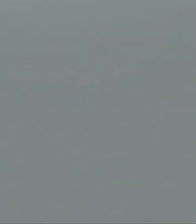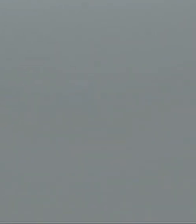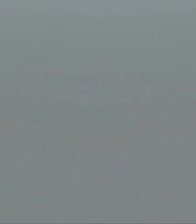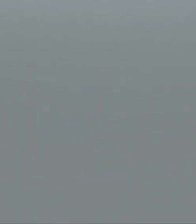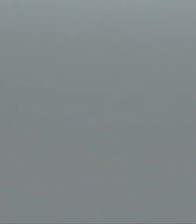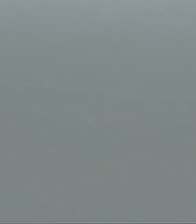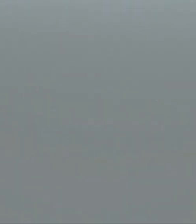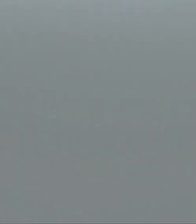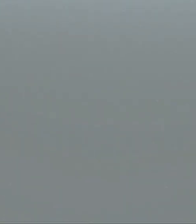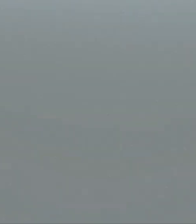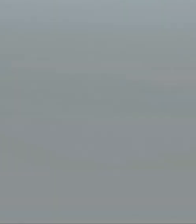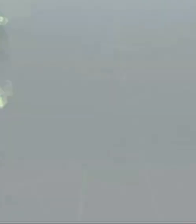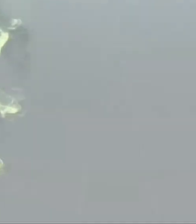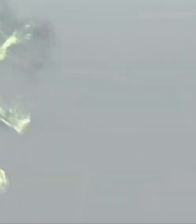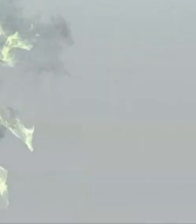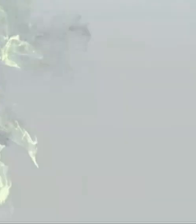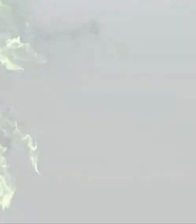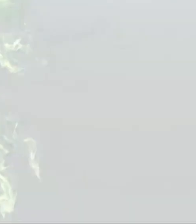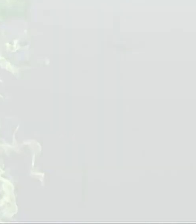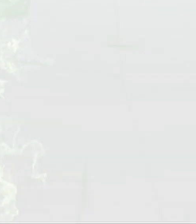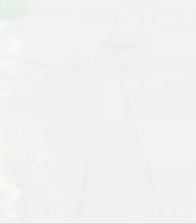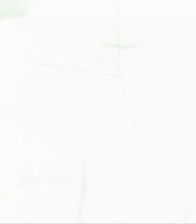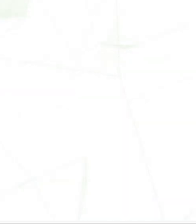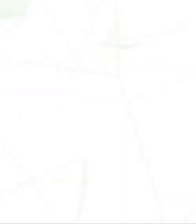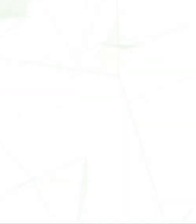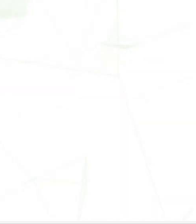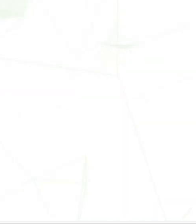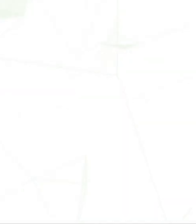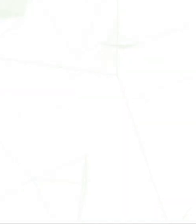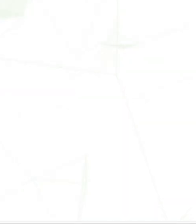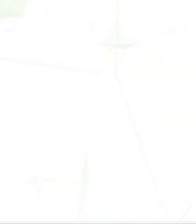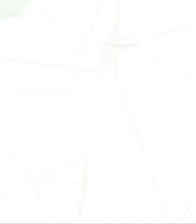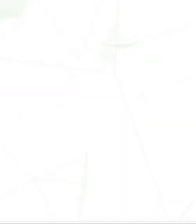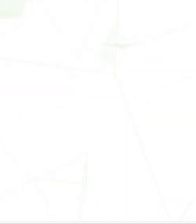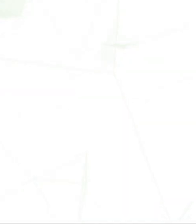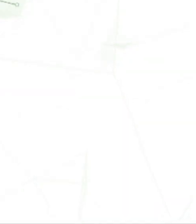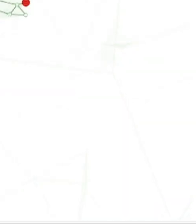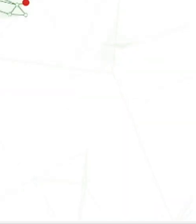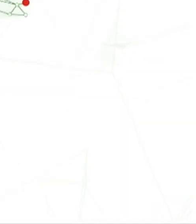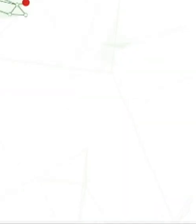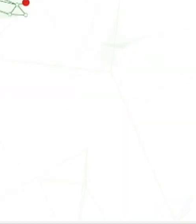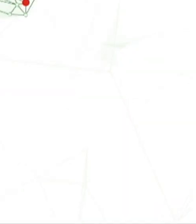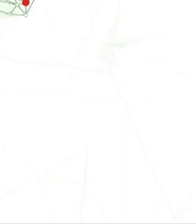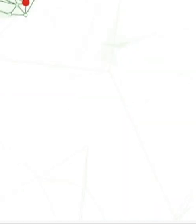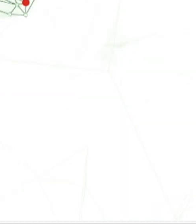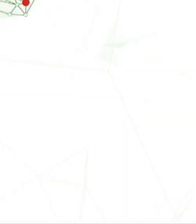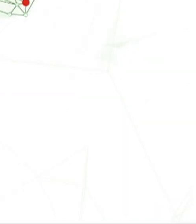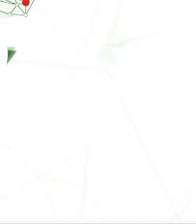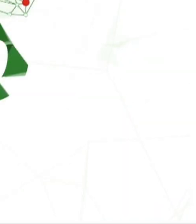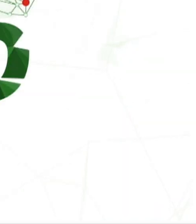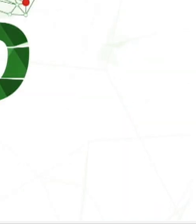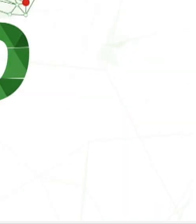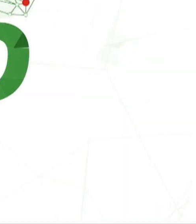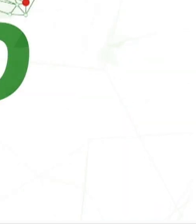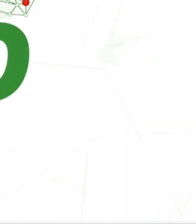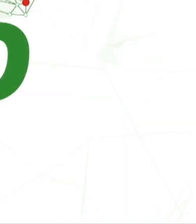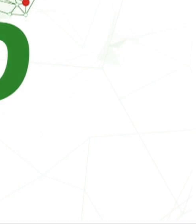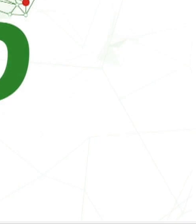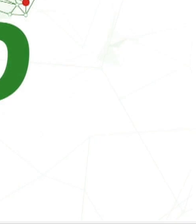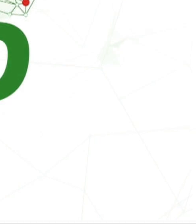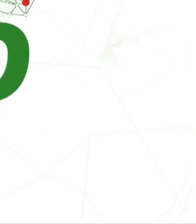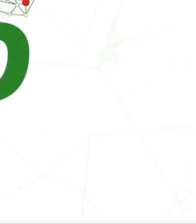sabemos que quando a gente trabalha com o concreto, né, é bem mais, a criança consegue assimilar melhor. E aqui nós